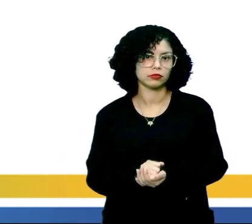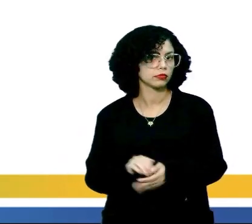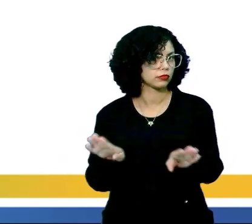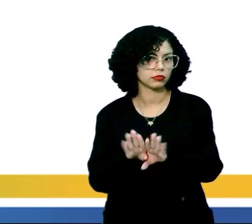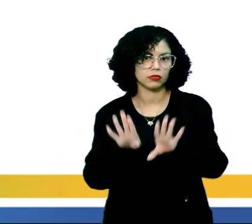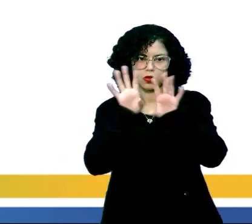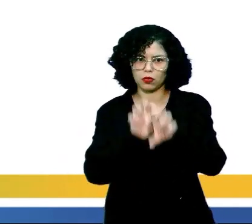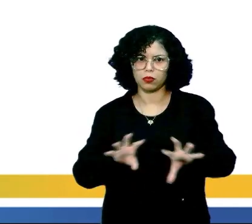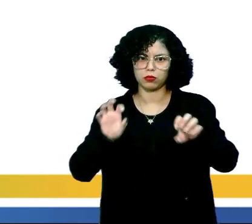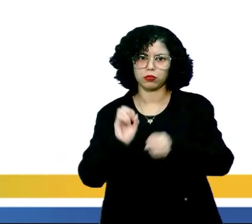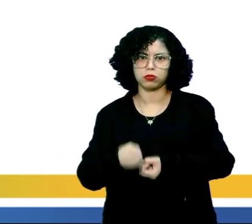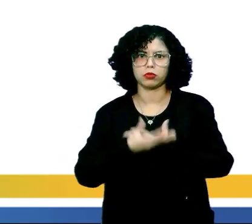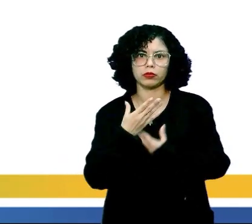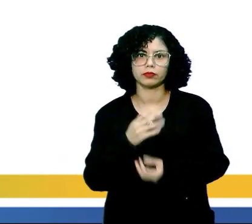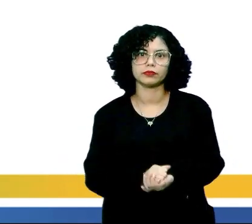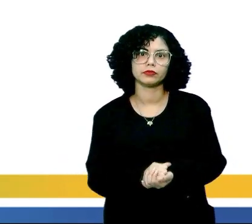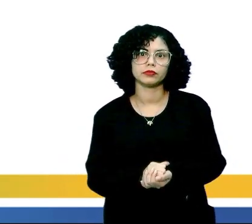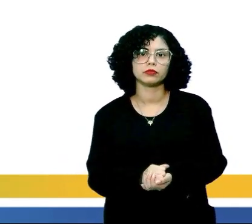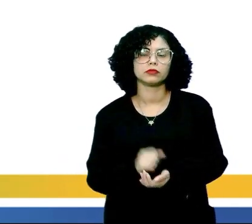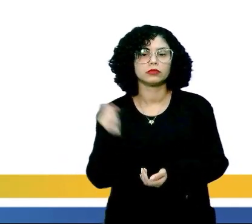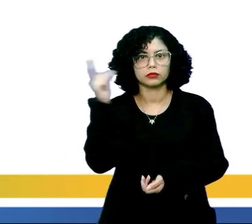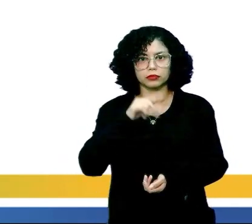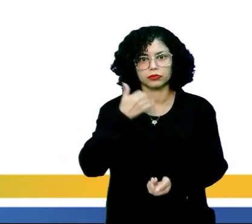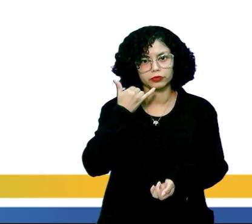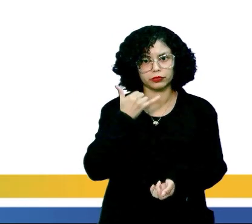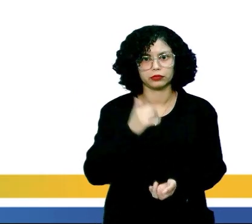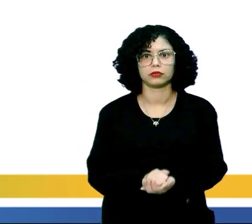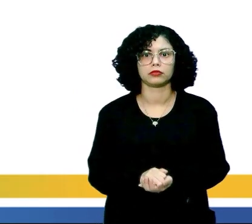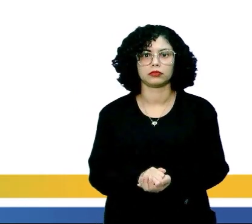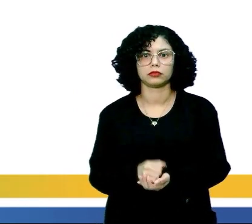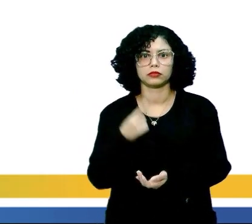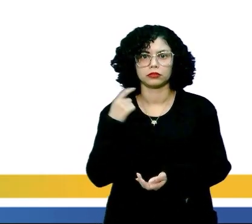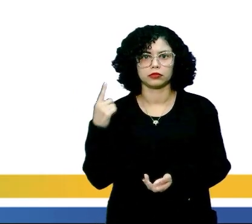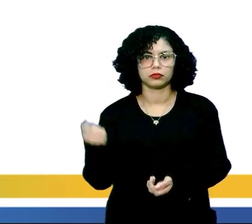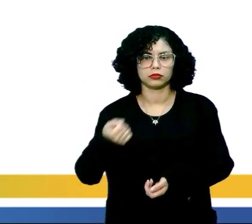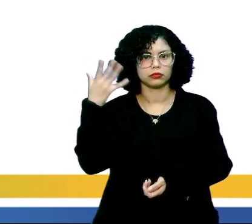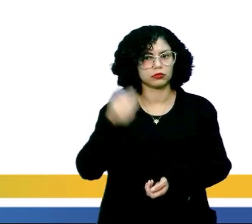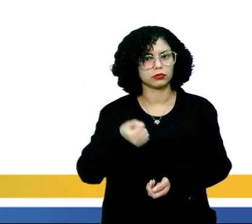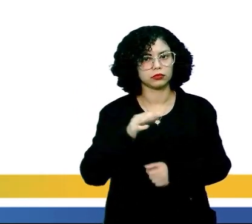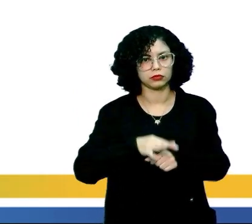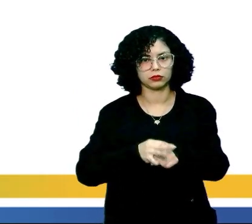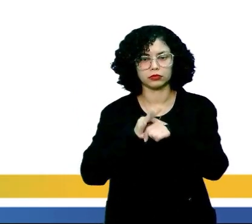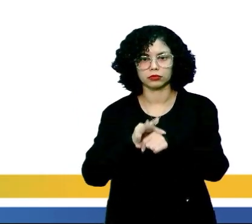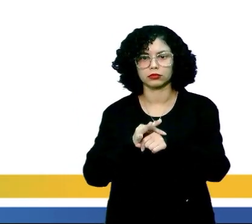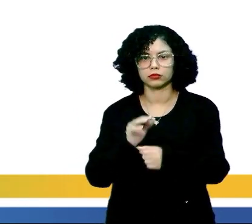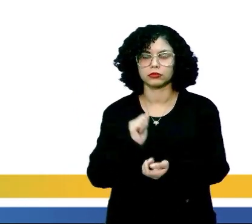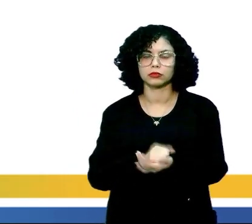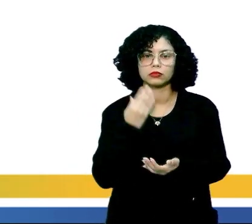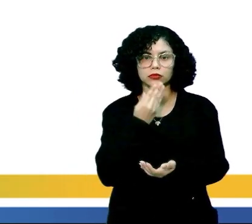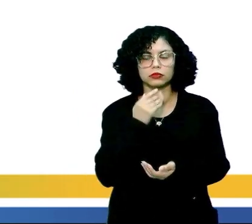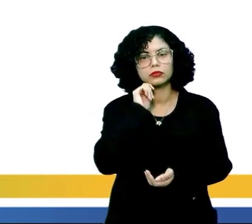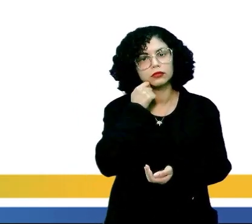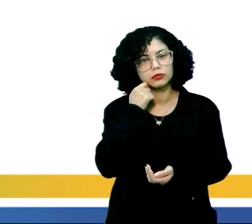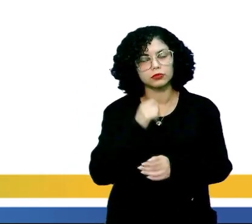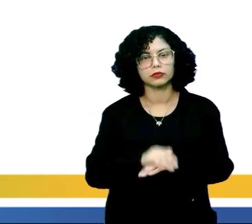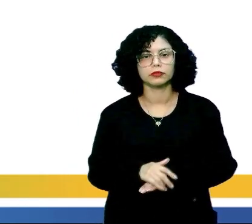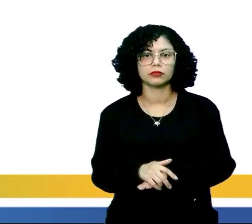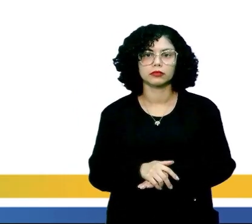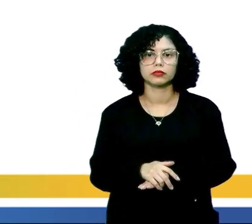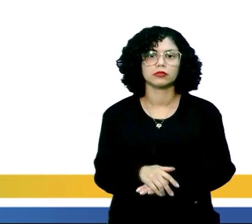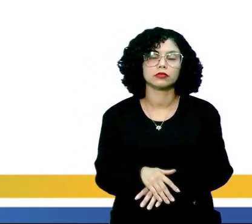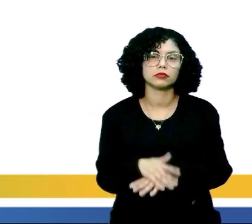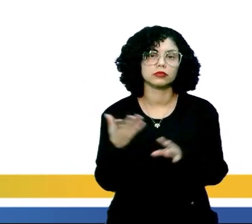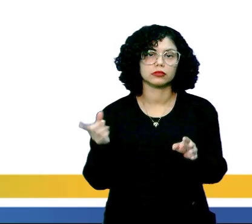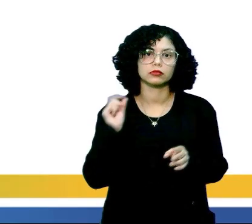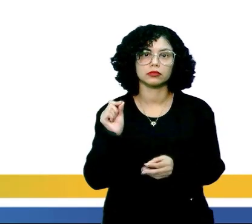no poema o gás, a luz, o telefone, a sonegação do leite, da carne, do açúcar, do pão. Então, o